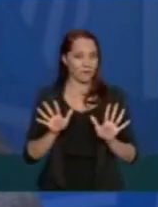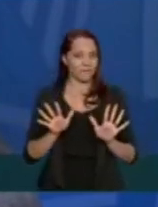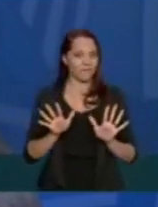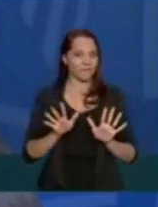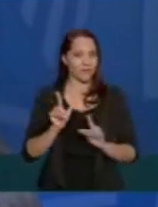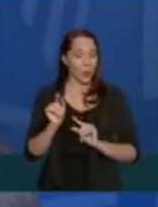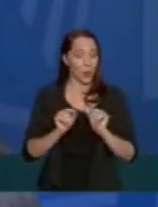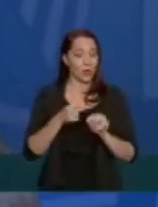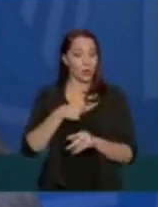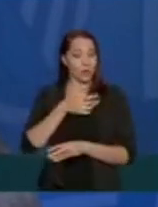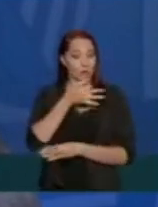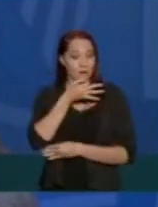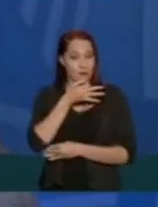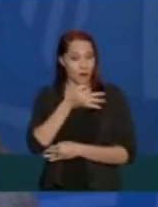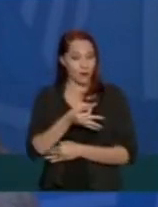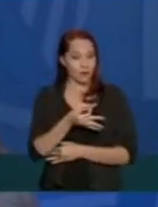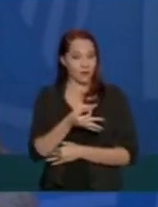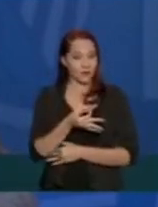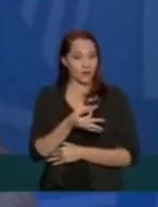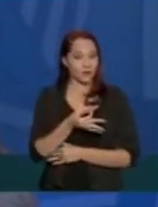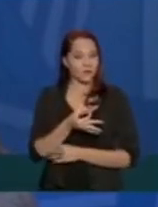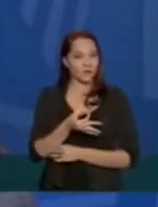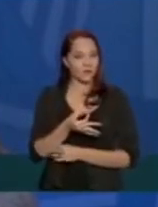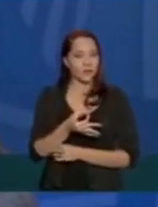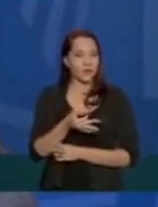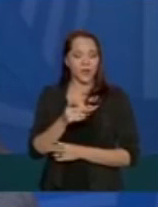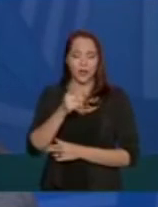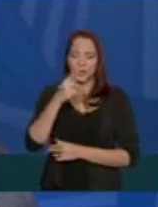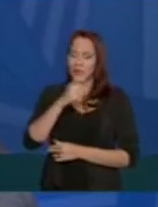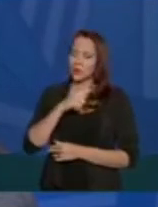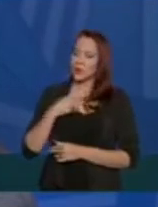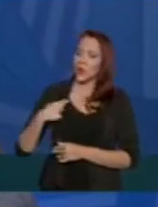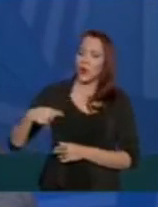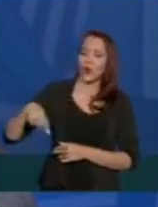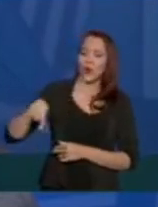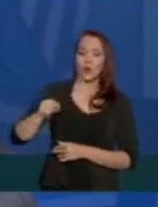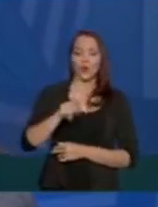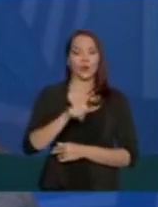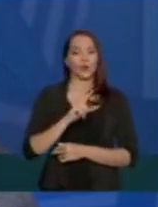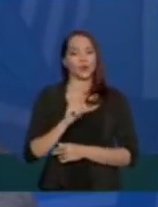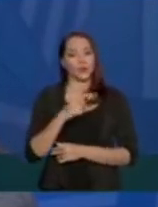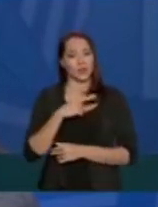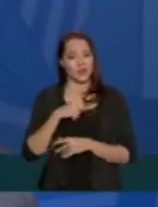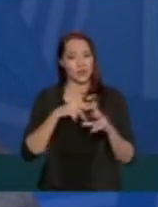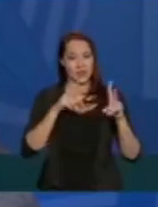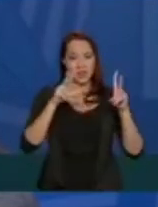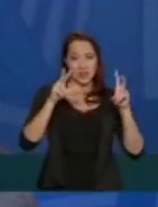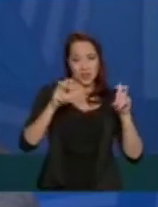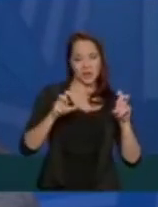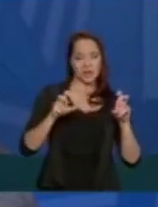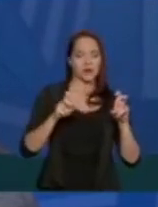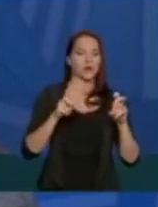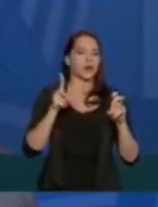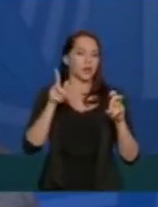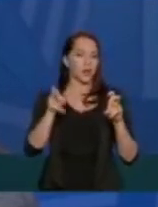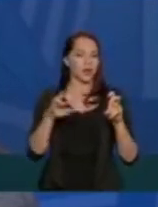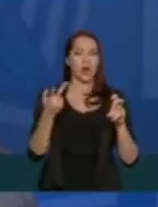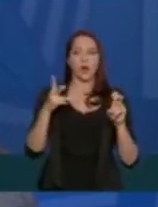o que eu acho é que todos nós que temos esse tema como um tema